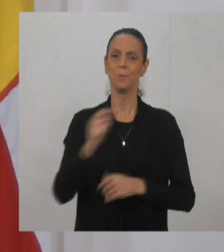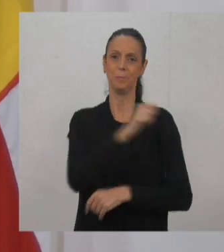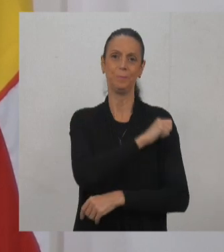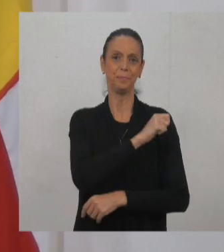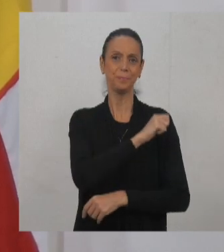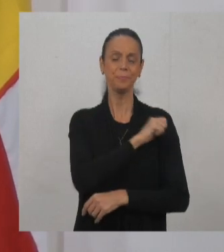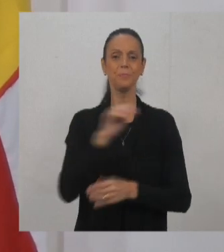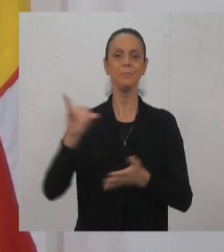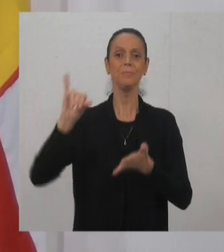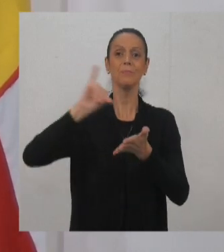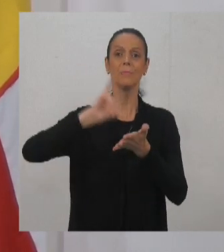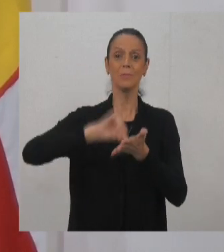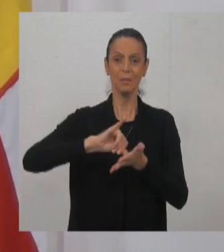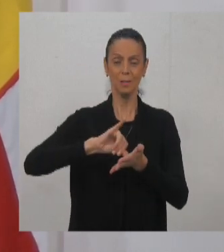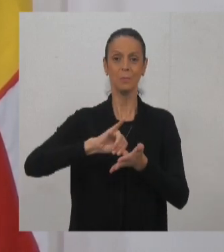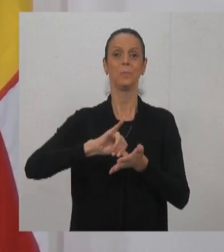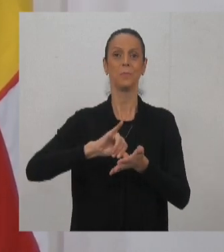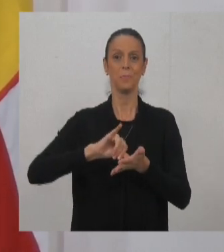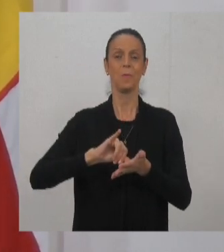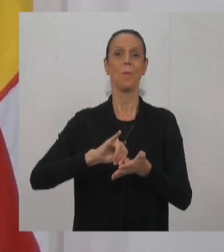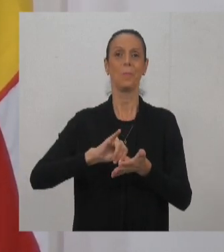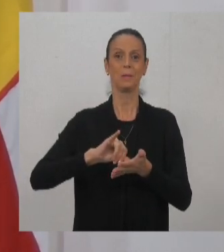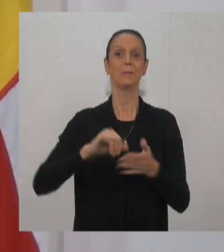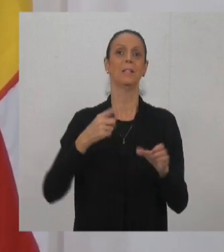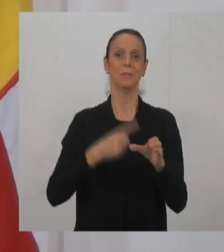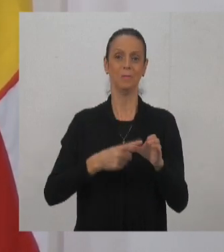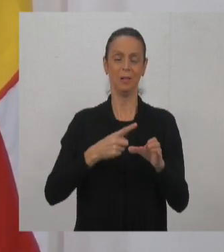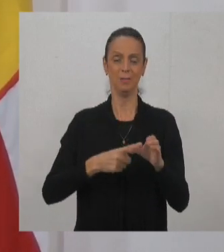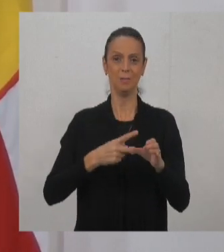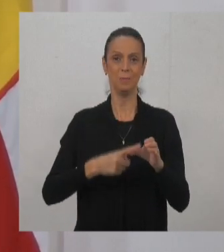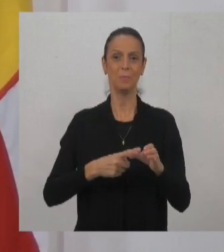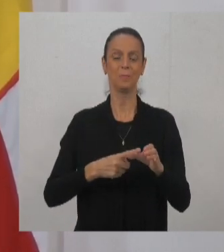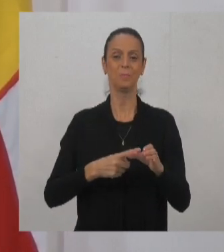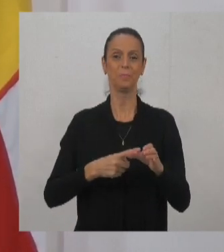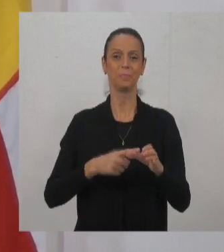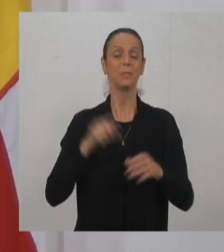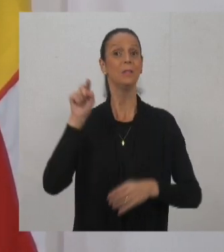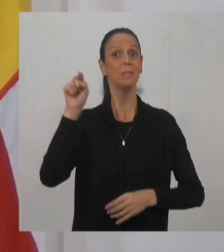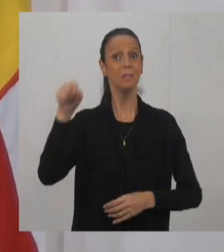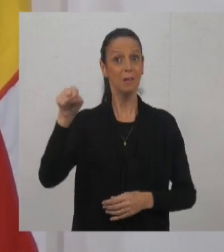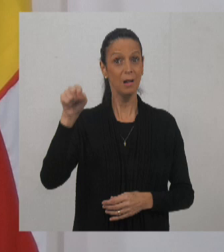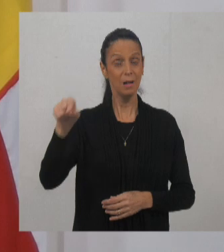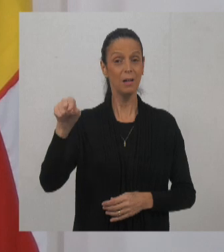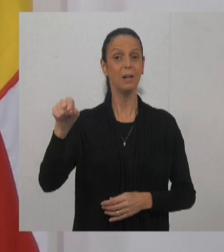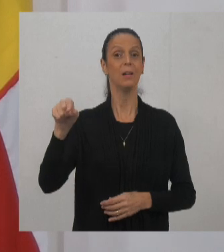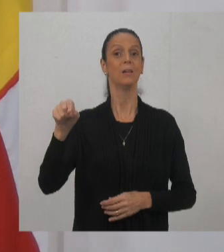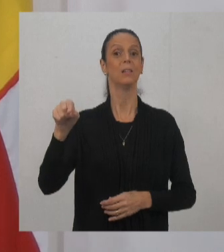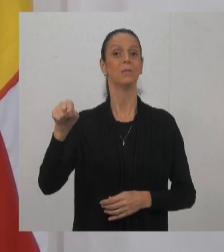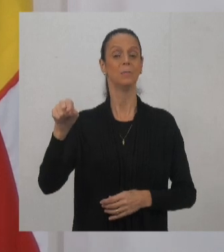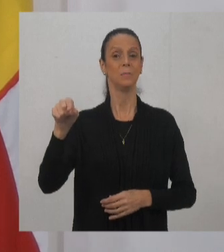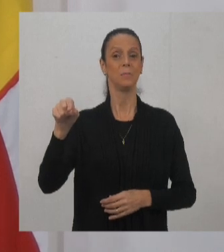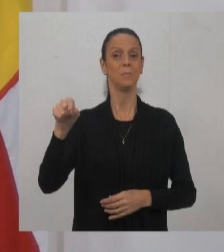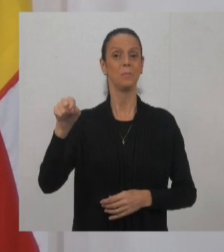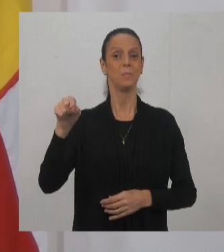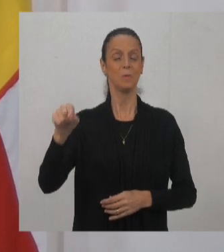centro de Varsóvia, e que lá eles cultuam